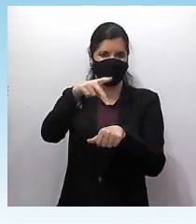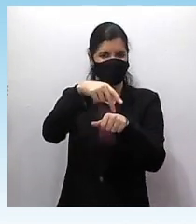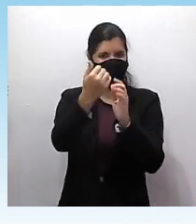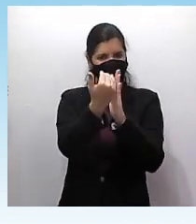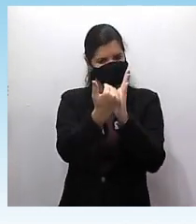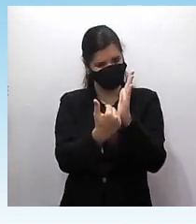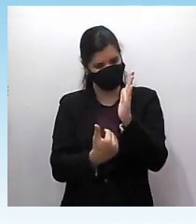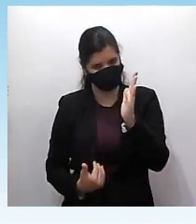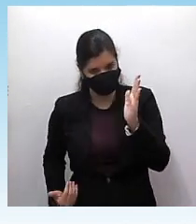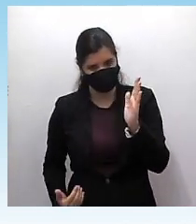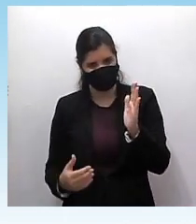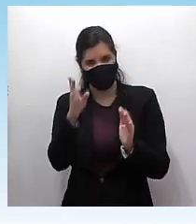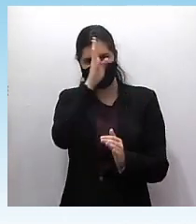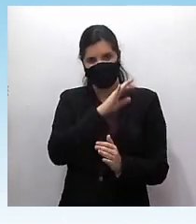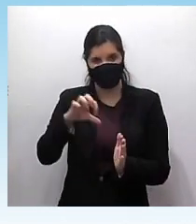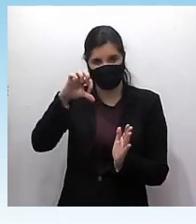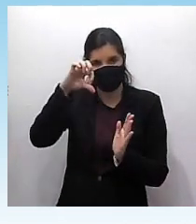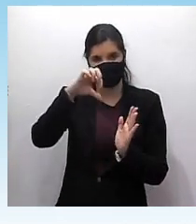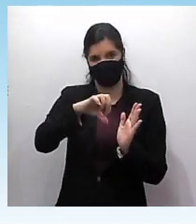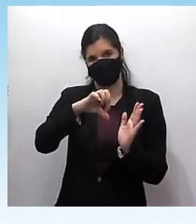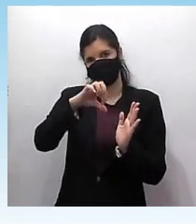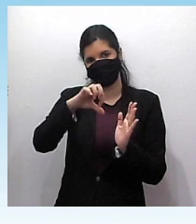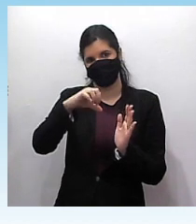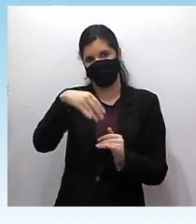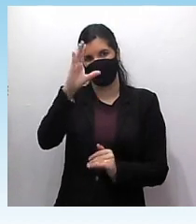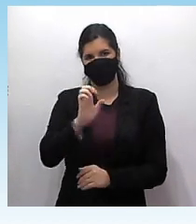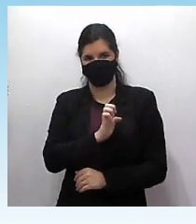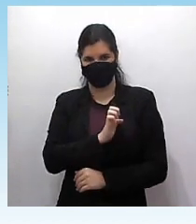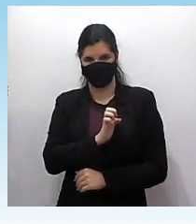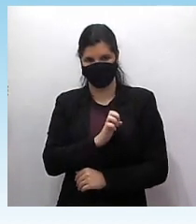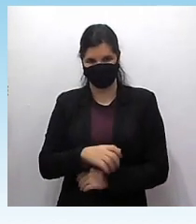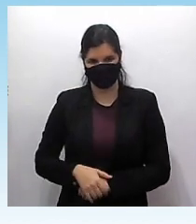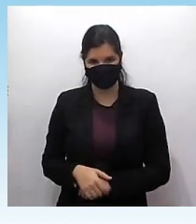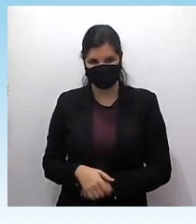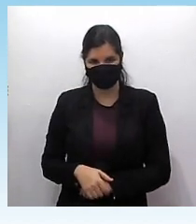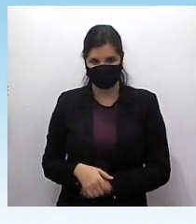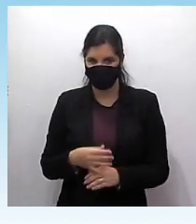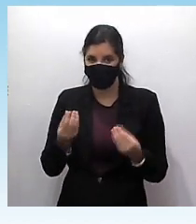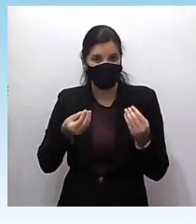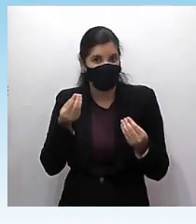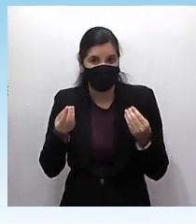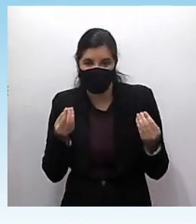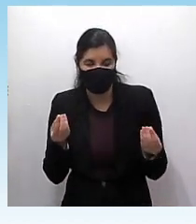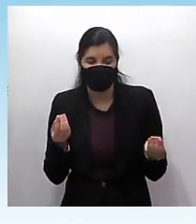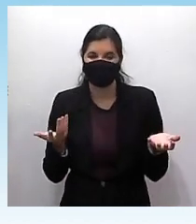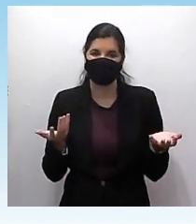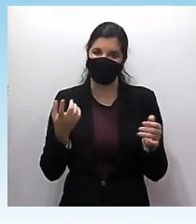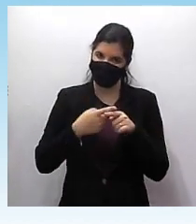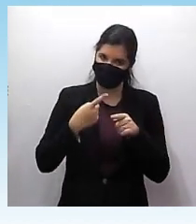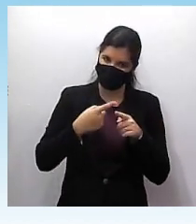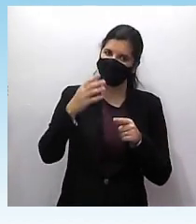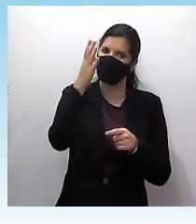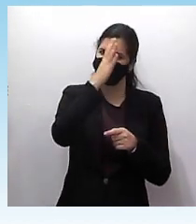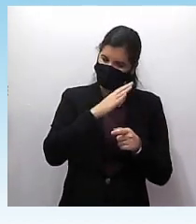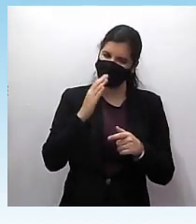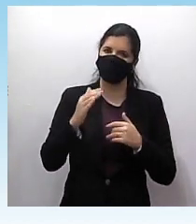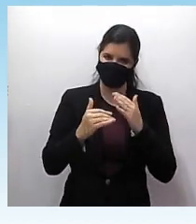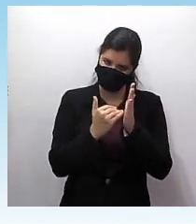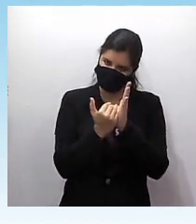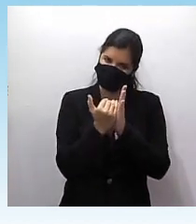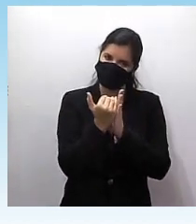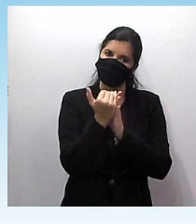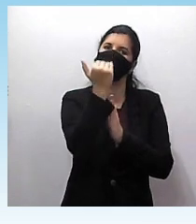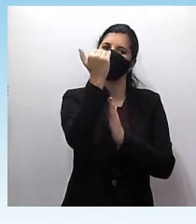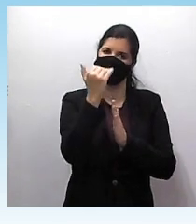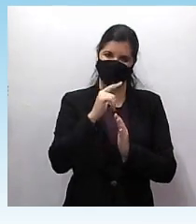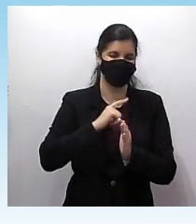179 países, nós somos o 9º mais rico do mundo. Como assim eu sou o 9º mais rico? Porque o Brasil cresce. Mas ele